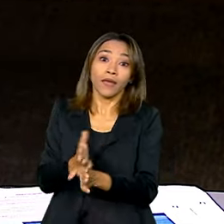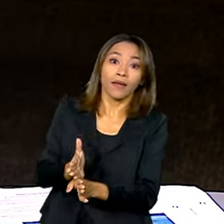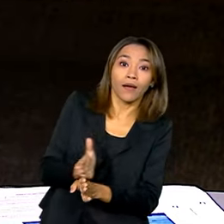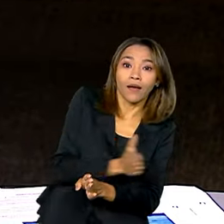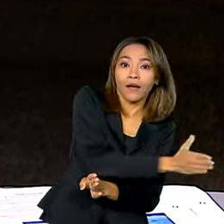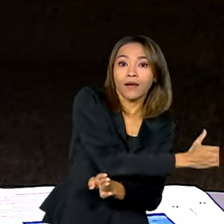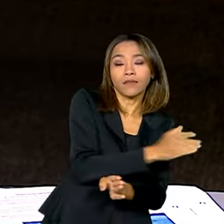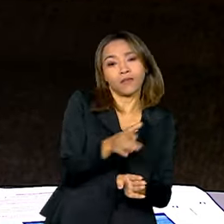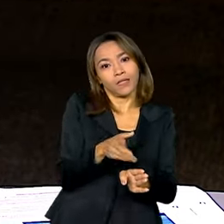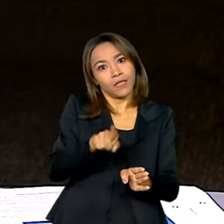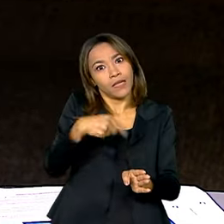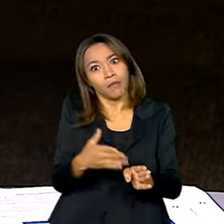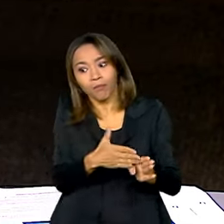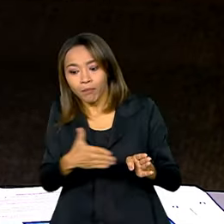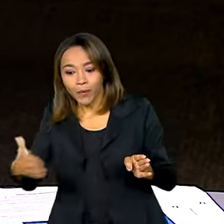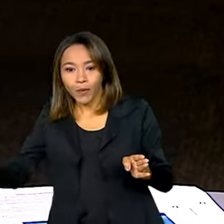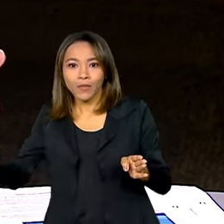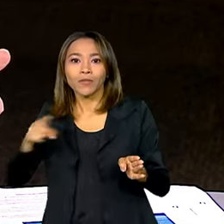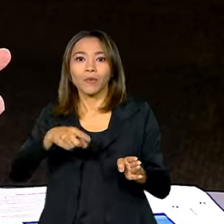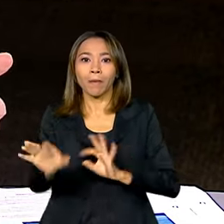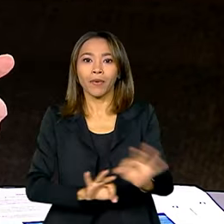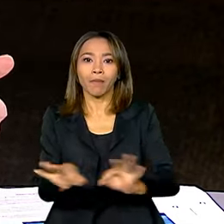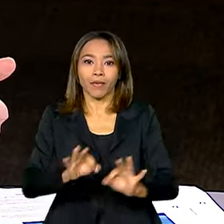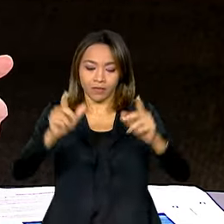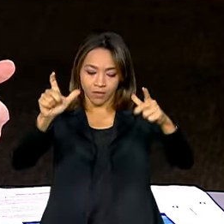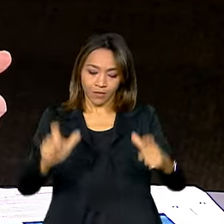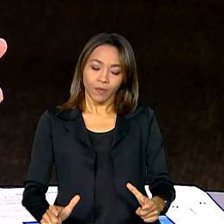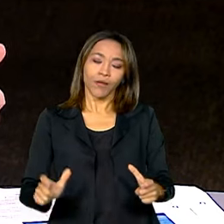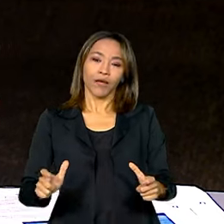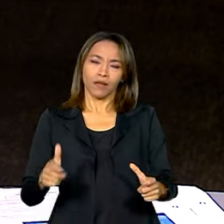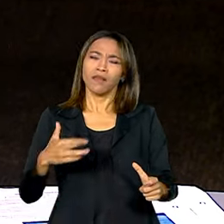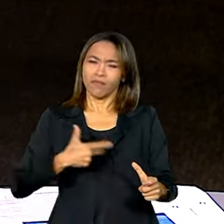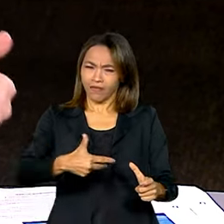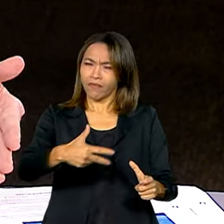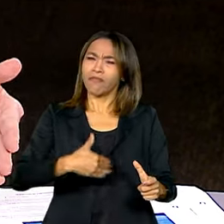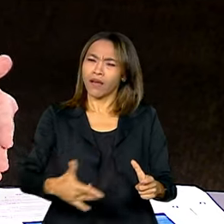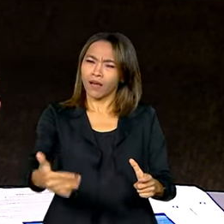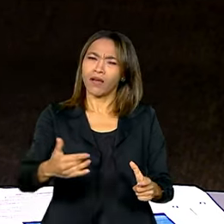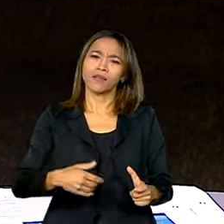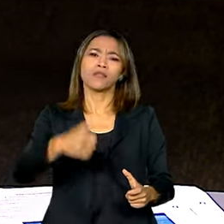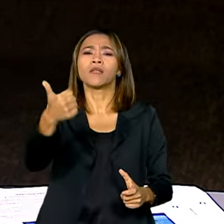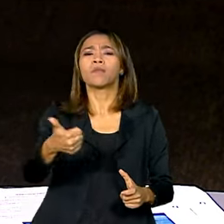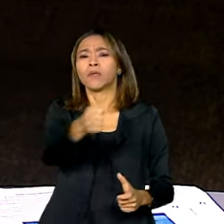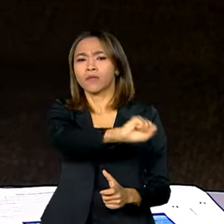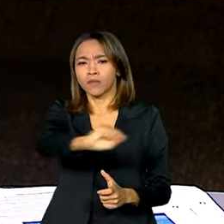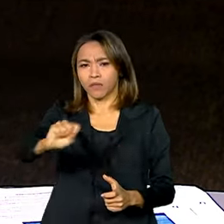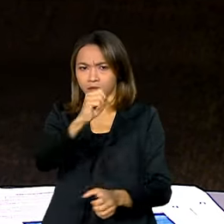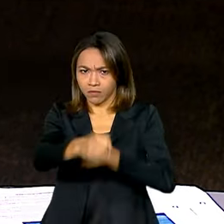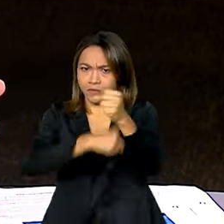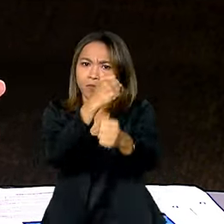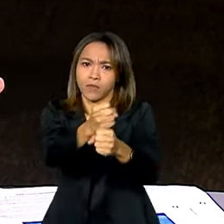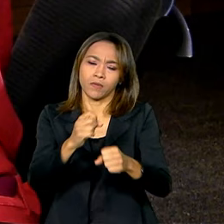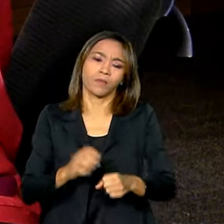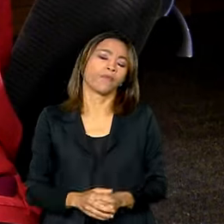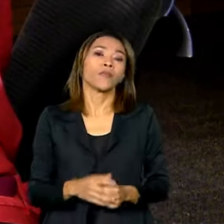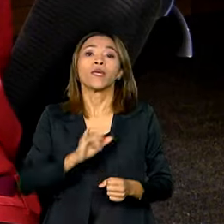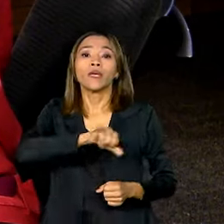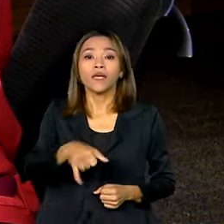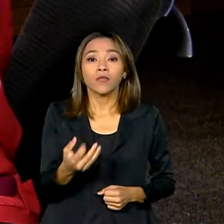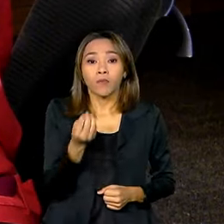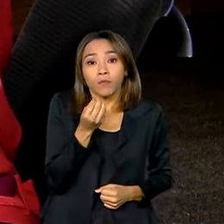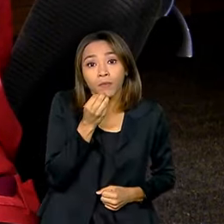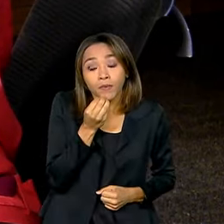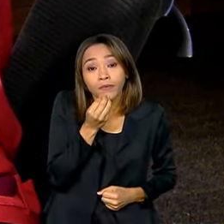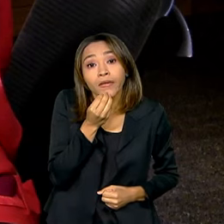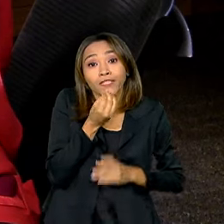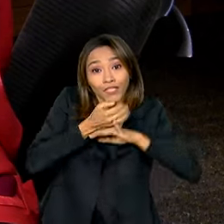desse terminal pesqueiro, e eu não tenho dúvida de que isso vai acontecer no começo do ano que vem. Agora, eu queria também aproveitar essa oportunidade para dar uma